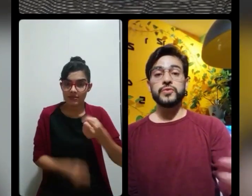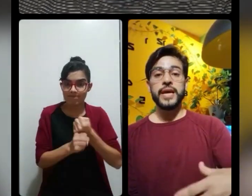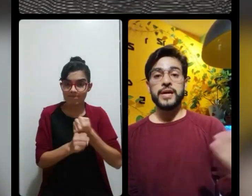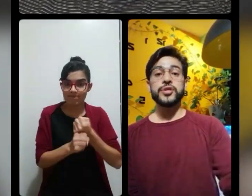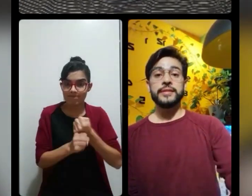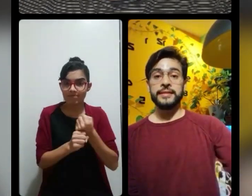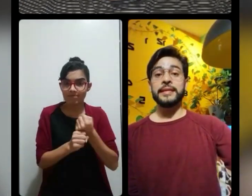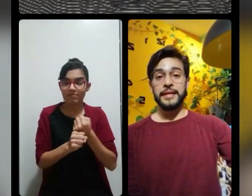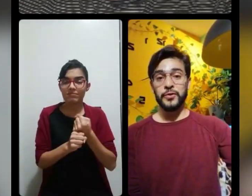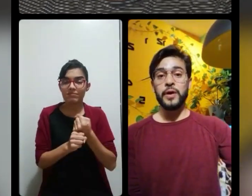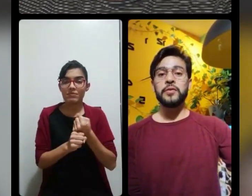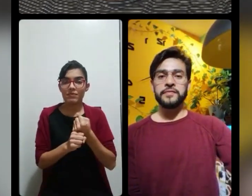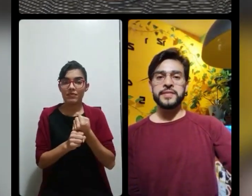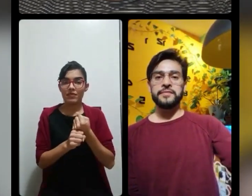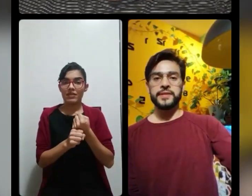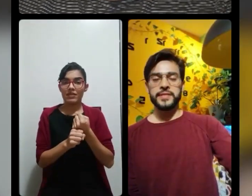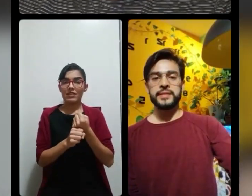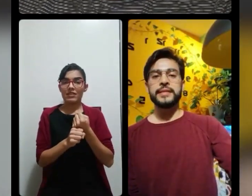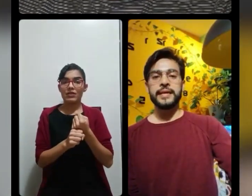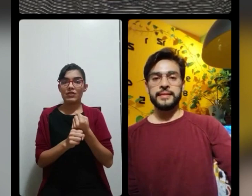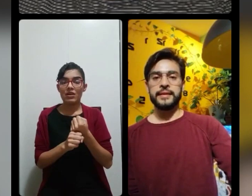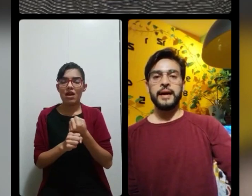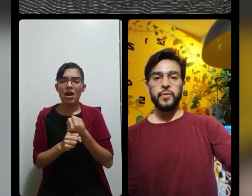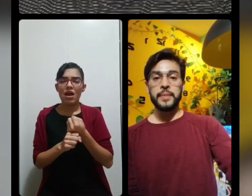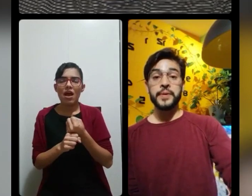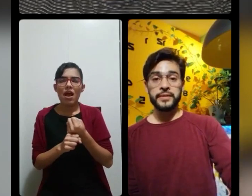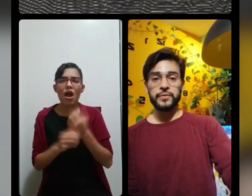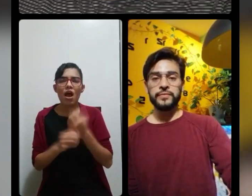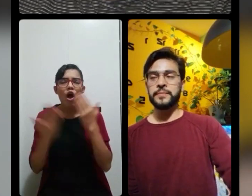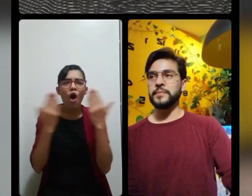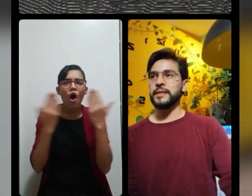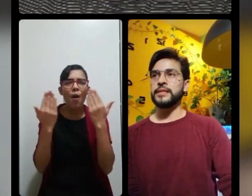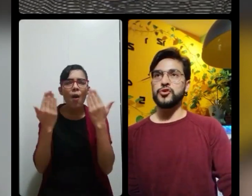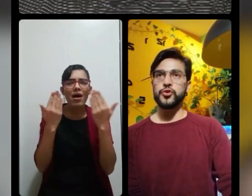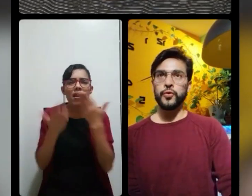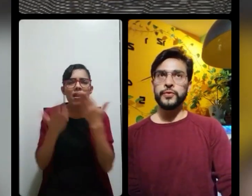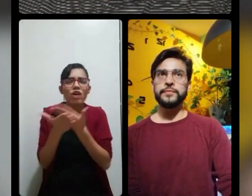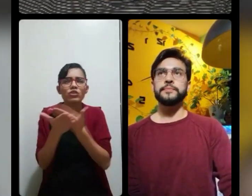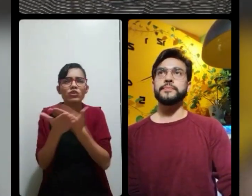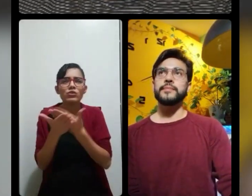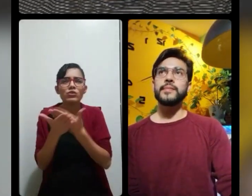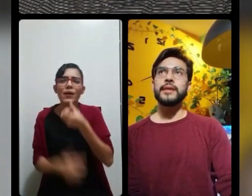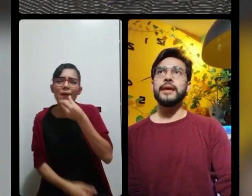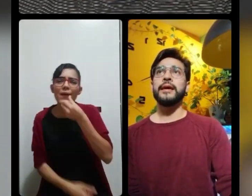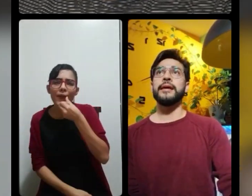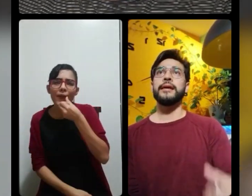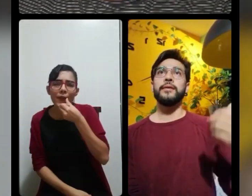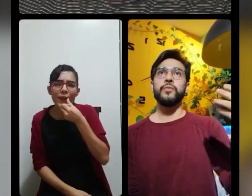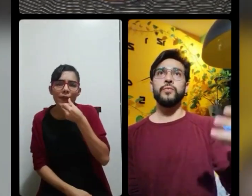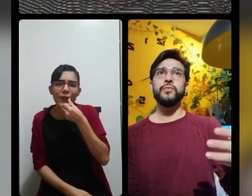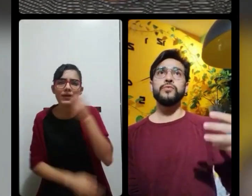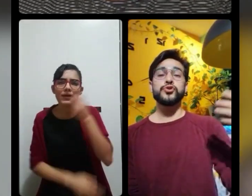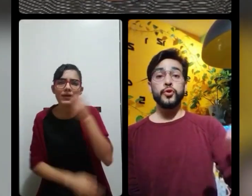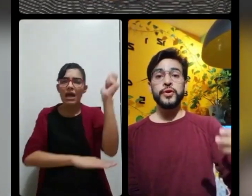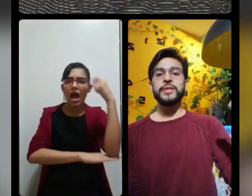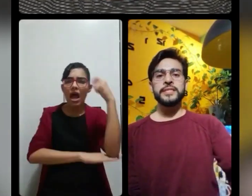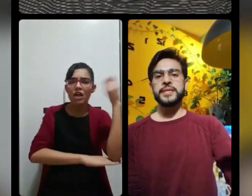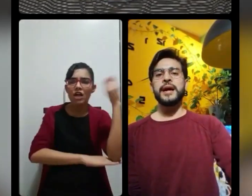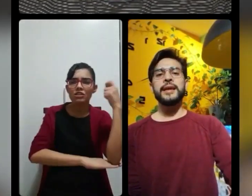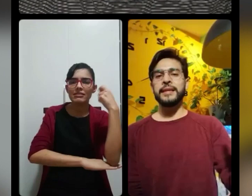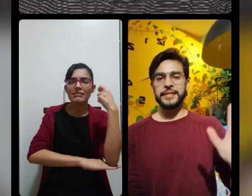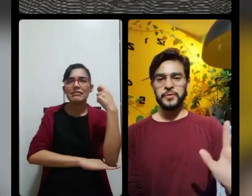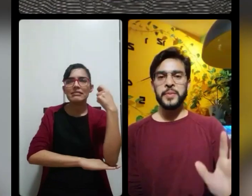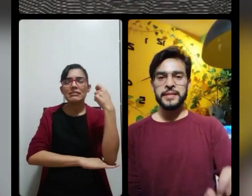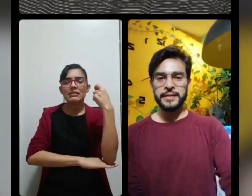Câmara Cascudo e a Argentina Intelectual, que faz referência direta ao capítulo de Joio, um joio